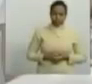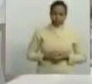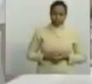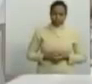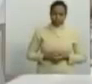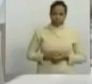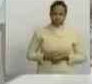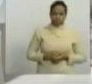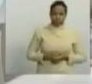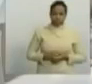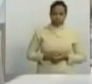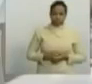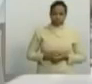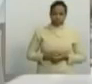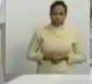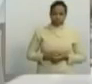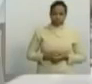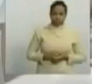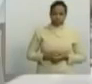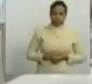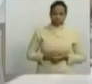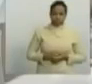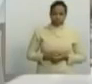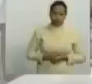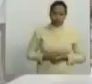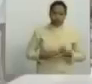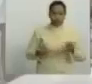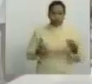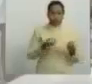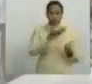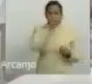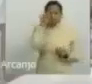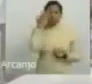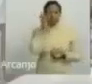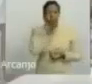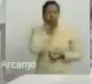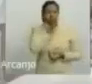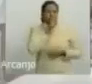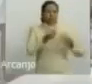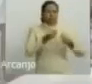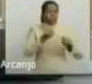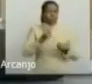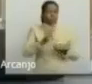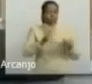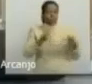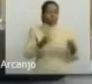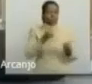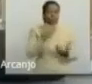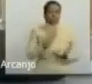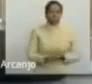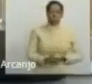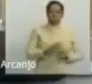Todo mundo caladinho, todo mundo aí, como se tudo estivesse bem, está tudo ótimo. Não está ótimo, não.